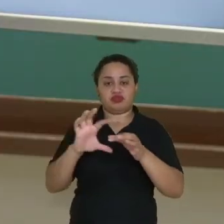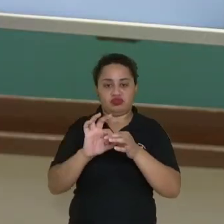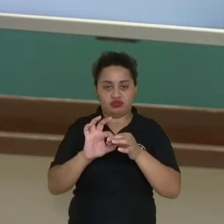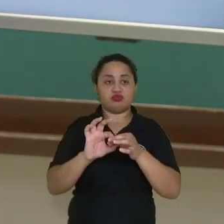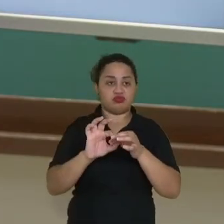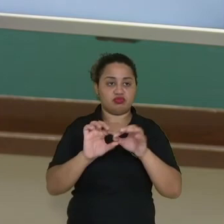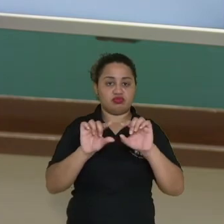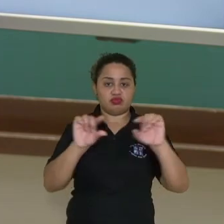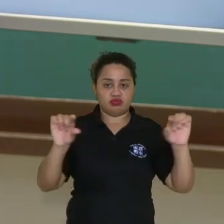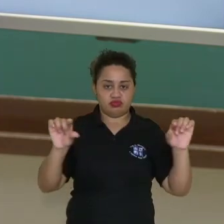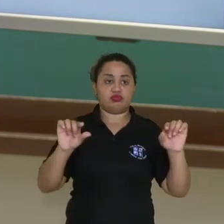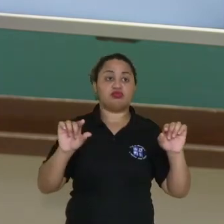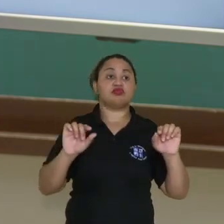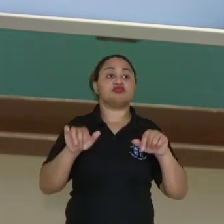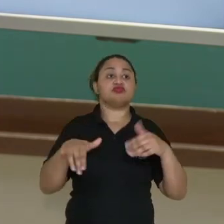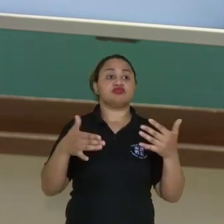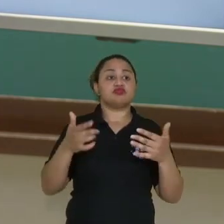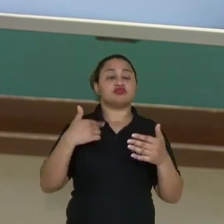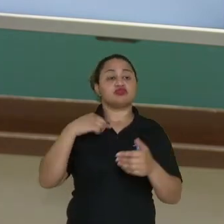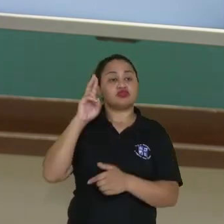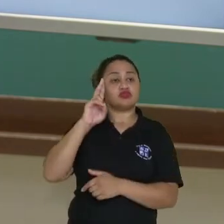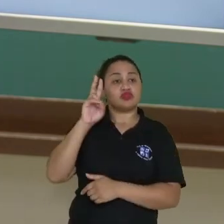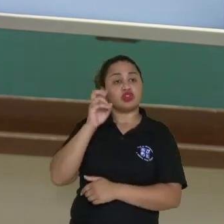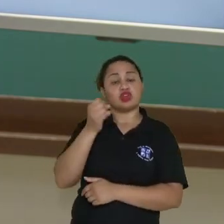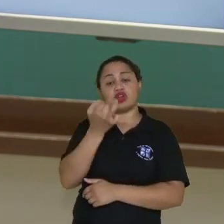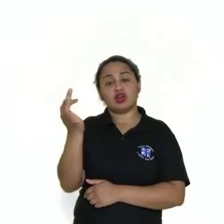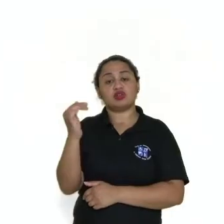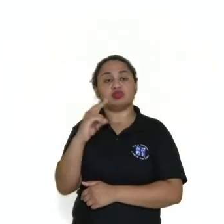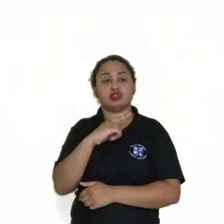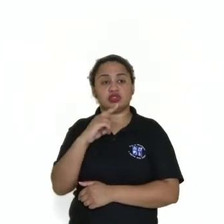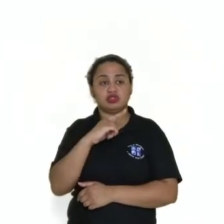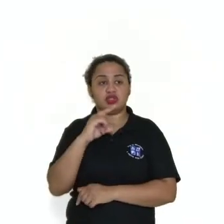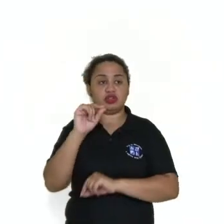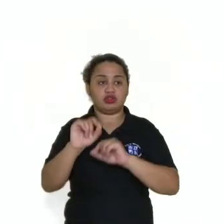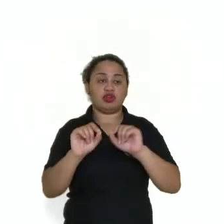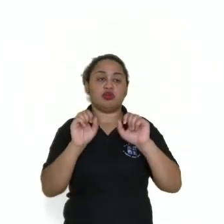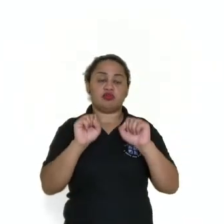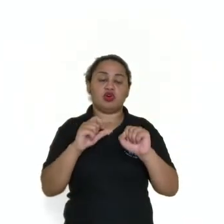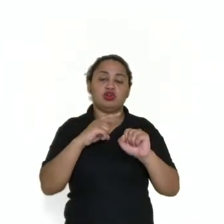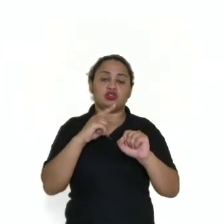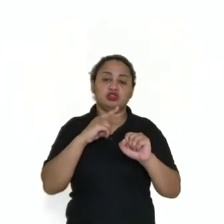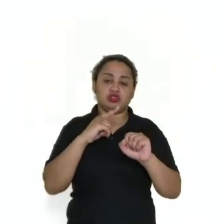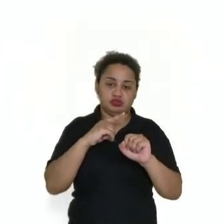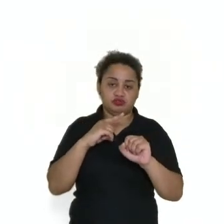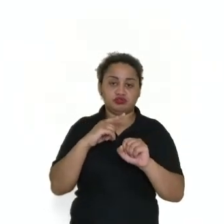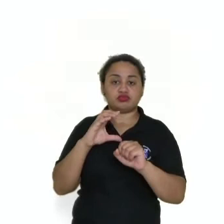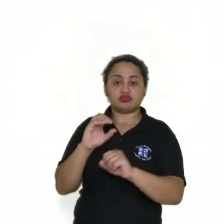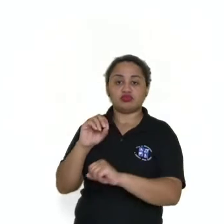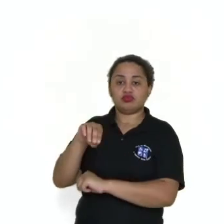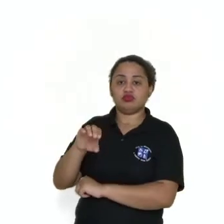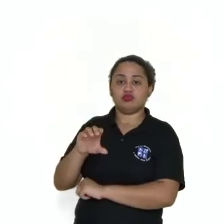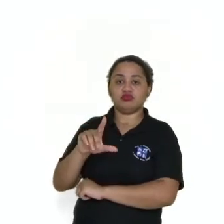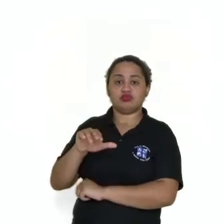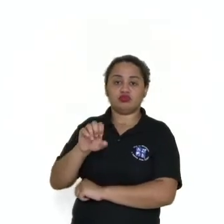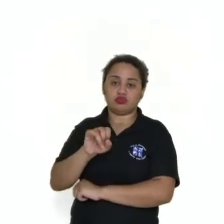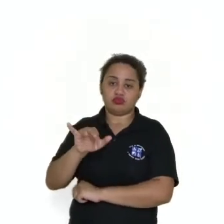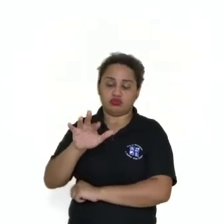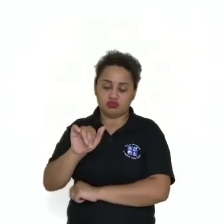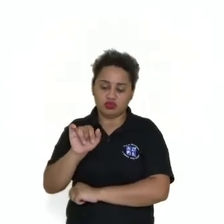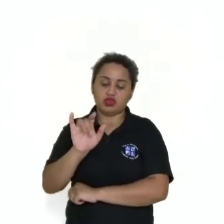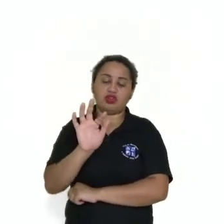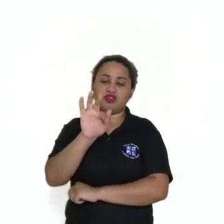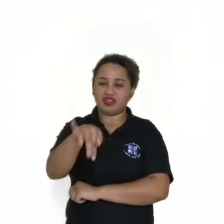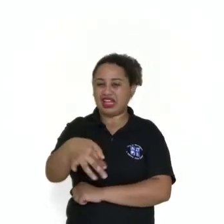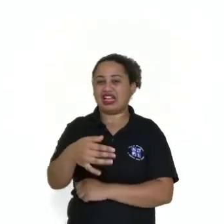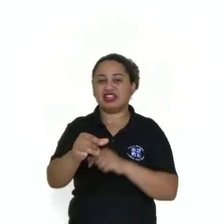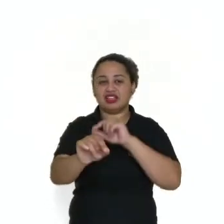coordenativas. Então, só para a gente relembrar algumas conjunções. Nós podemos ter as conclusivas, que servem para dar conclusões às